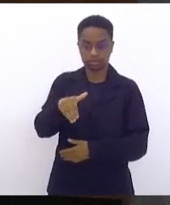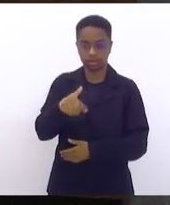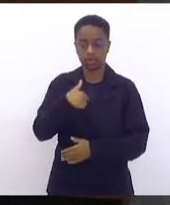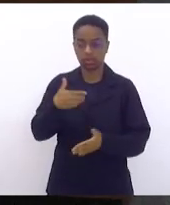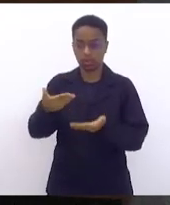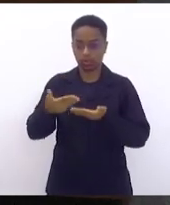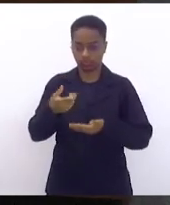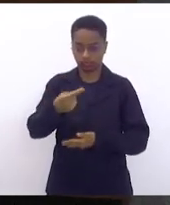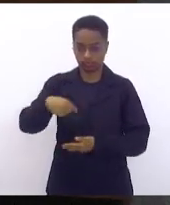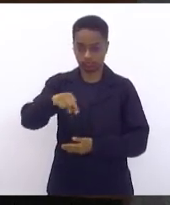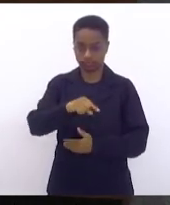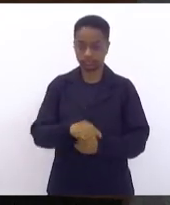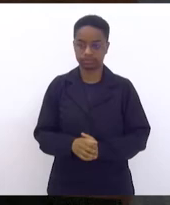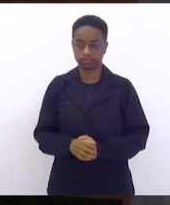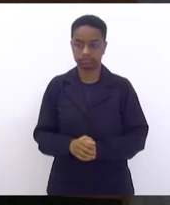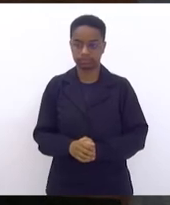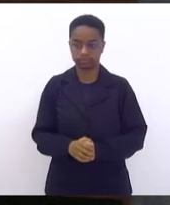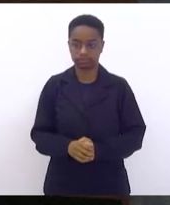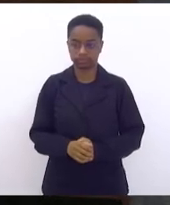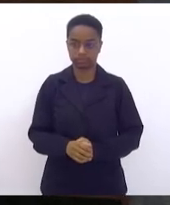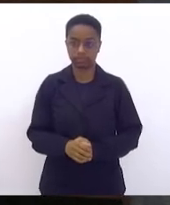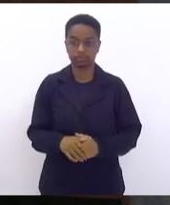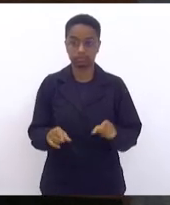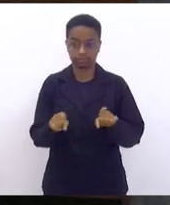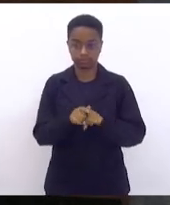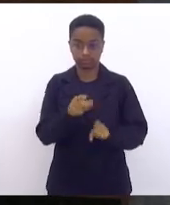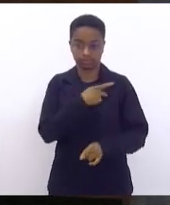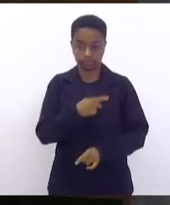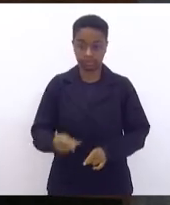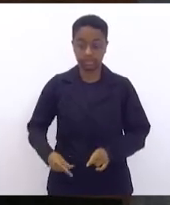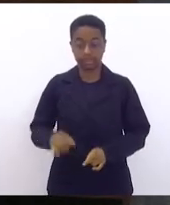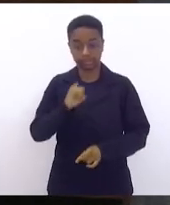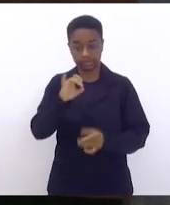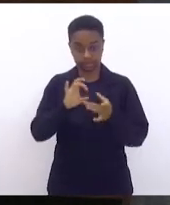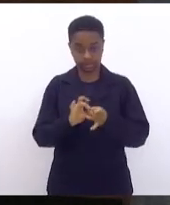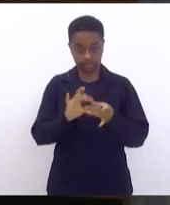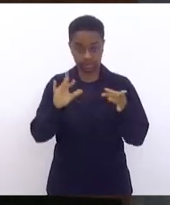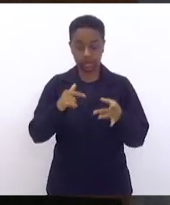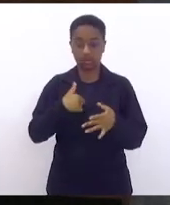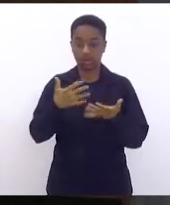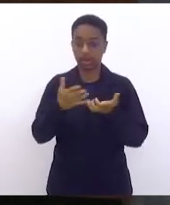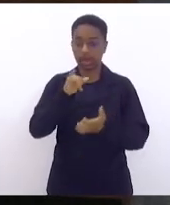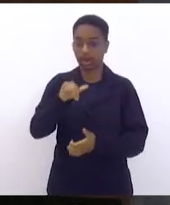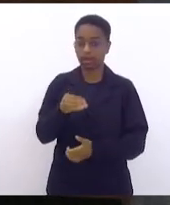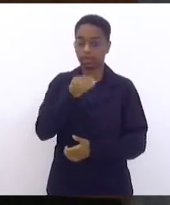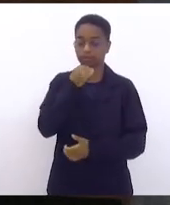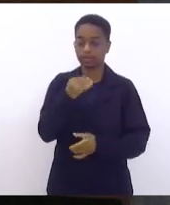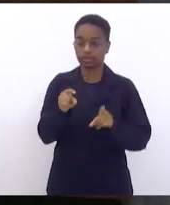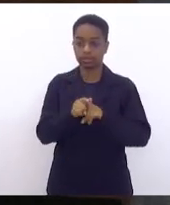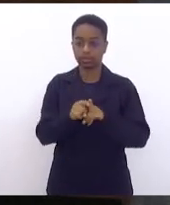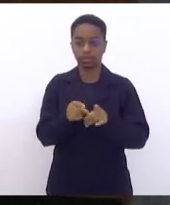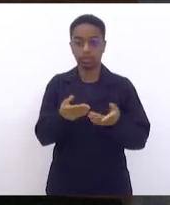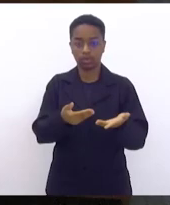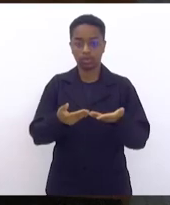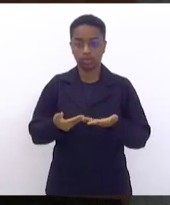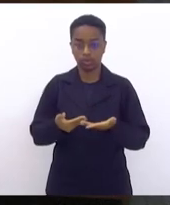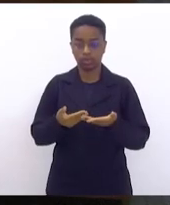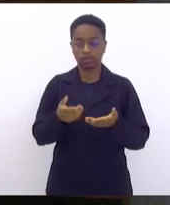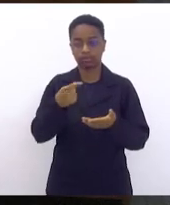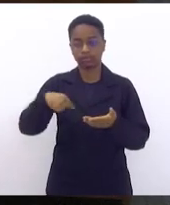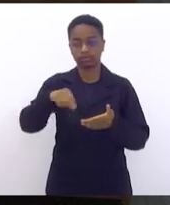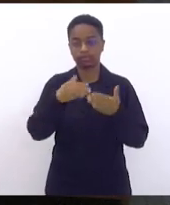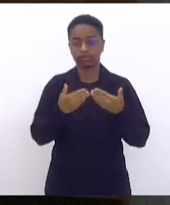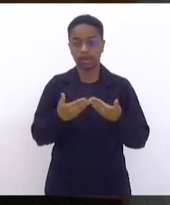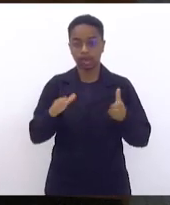convido já a todos. E aí, senhor presidente, se o senhor me permite, aproveitar para convidar para a